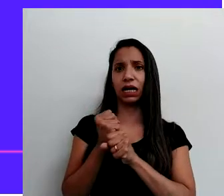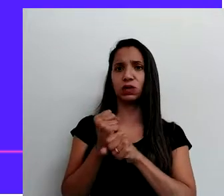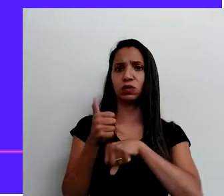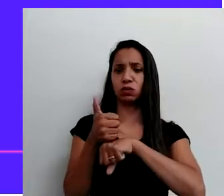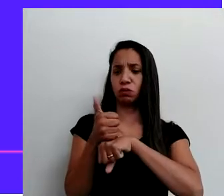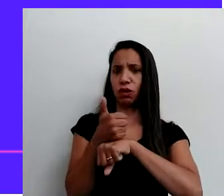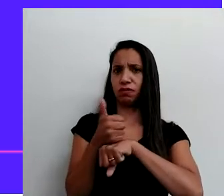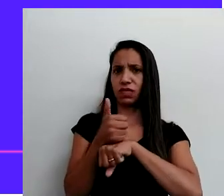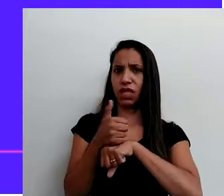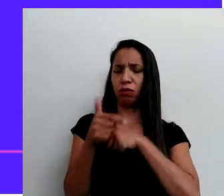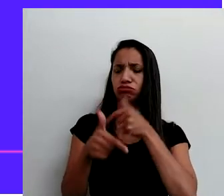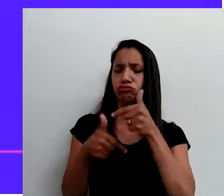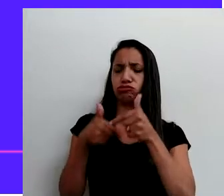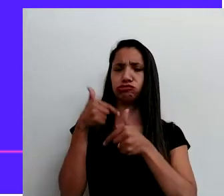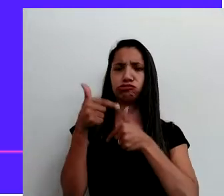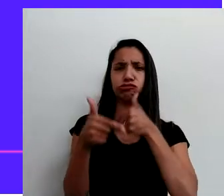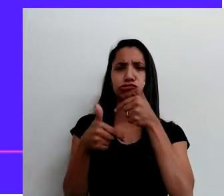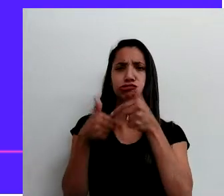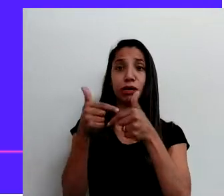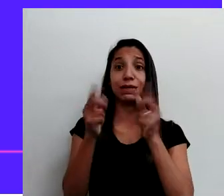fortemente dedicado ao debate,